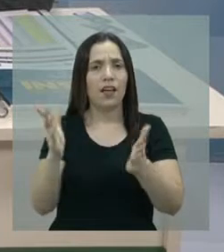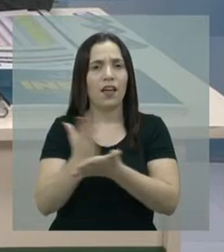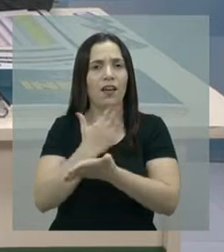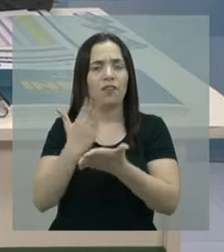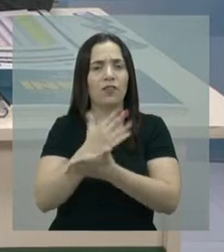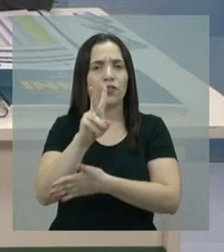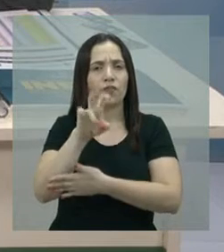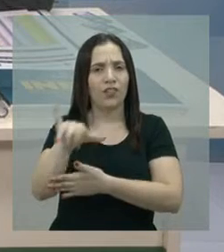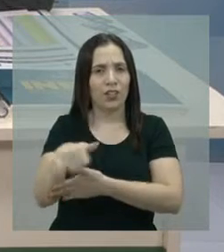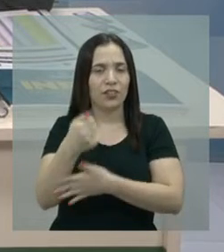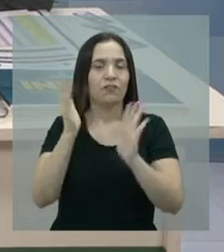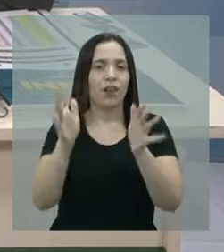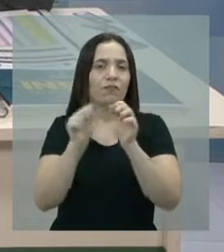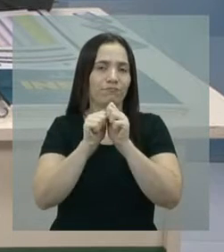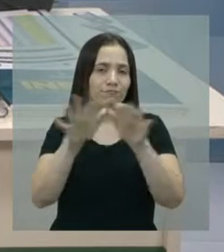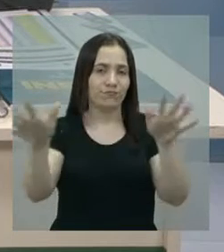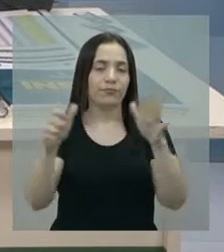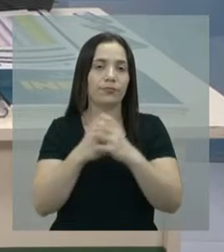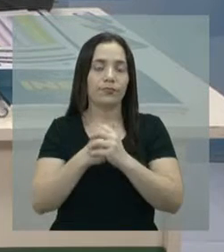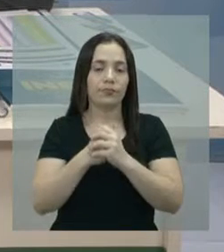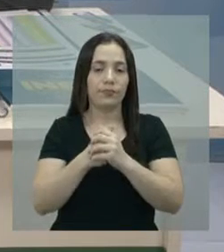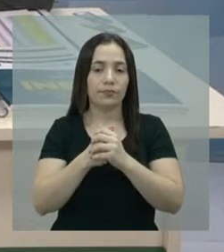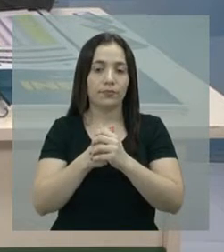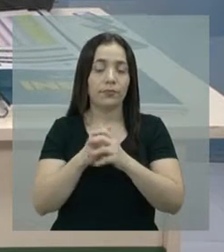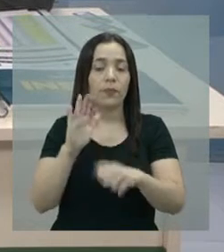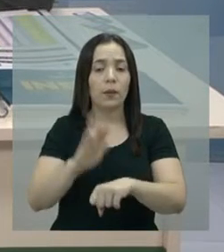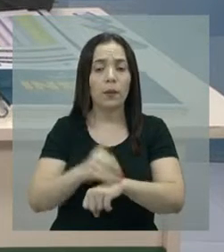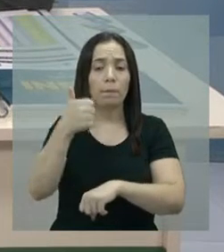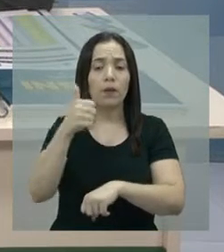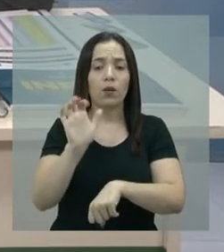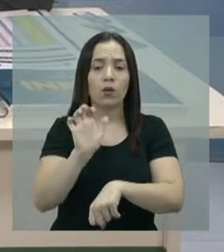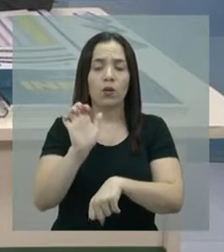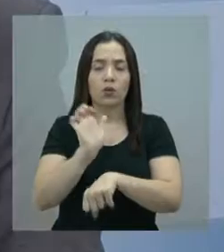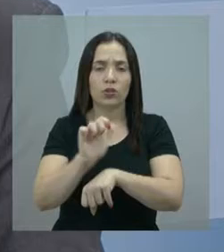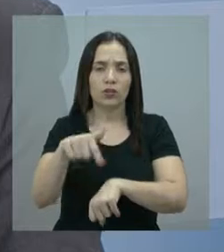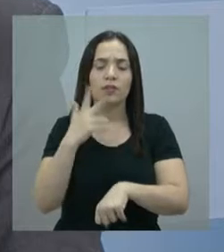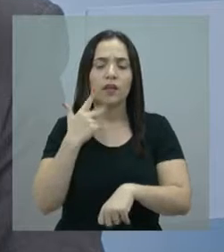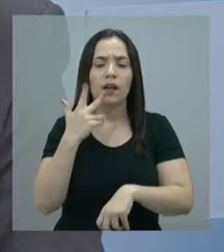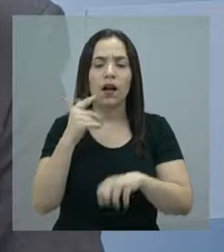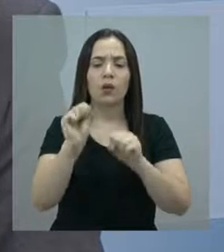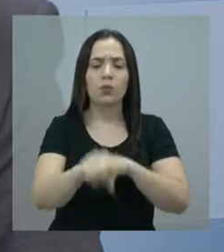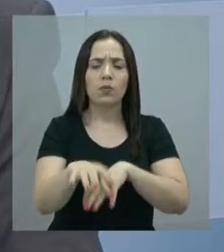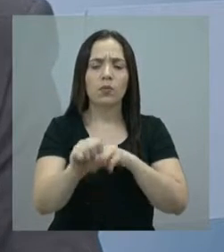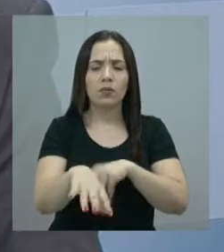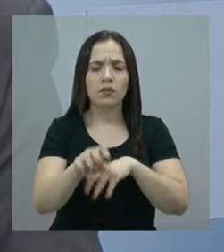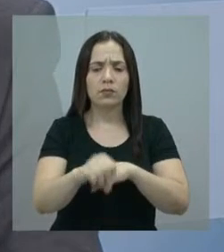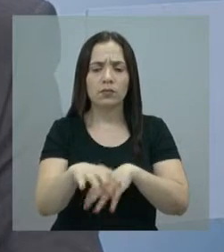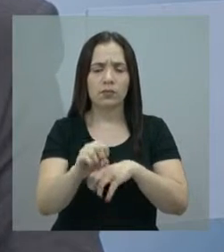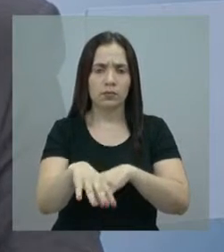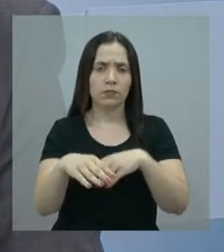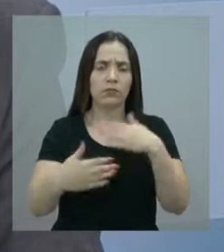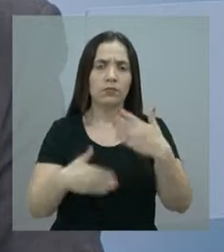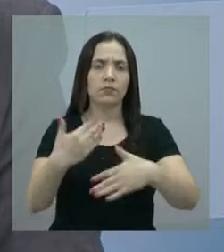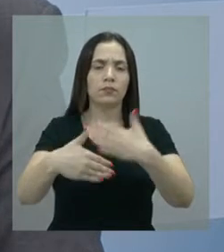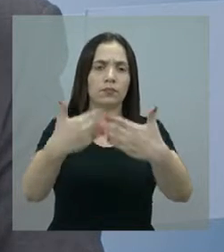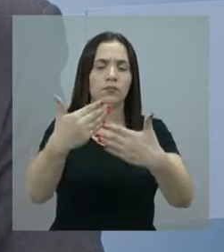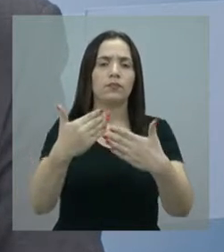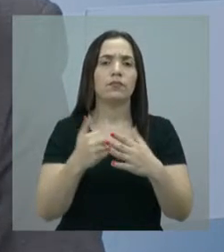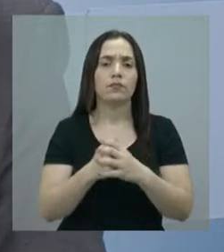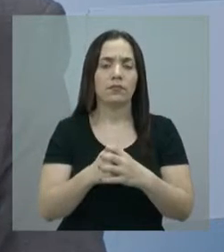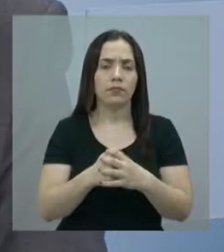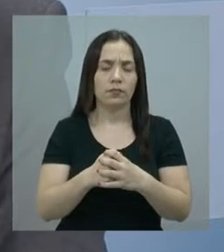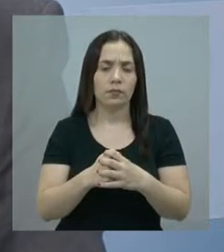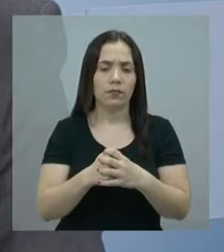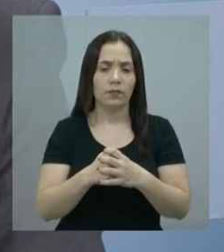sobre esse documento. A melhoria da educação no estado do Ceará, esse processo passou